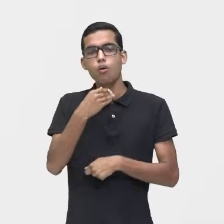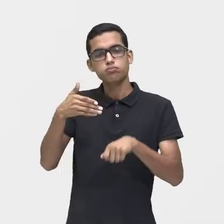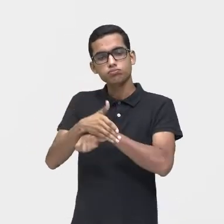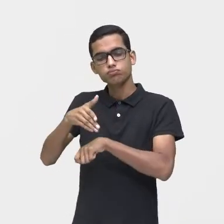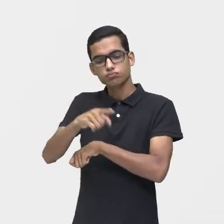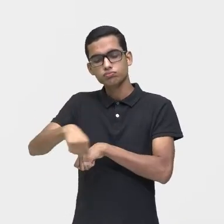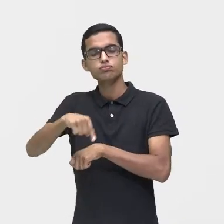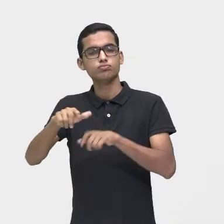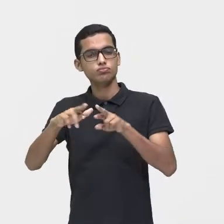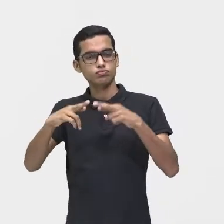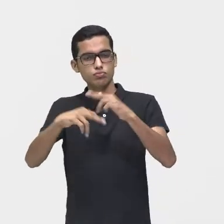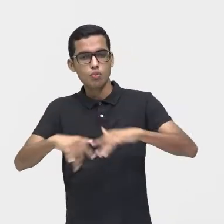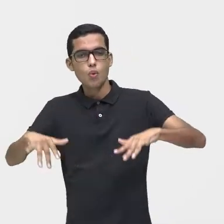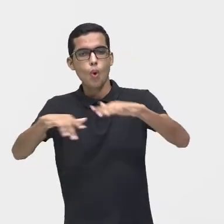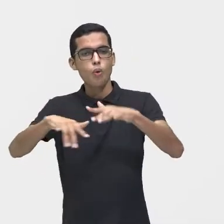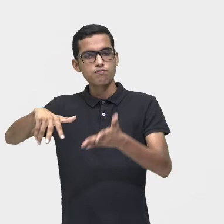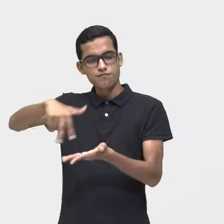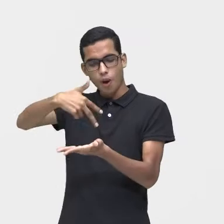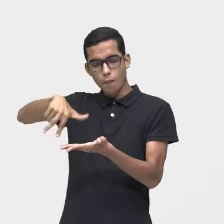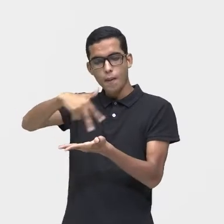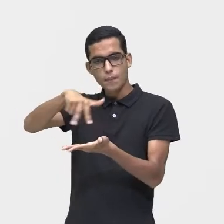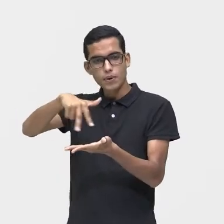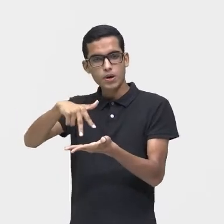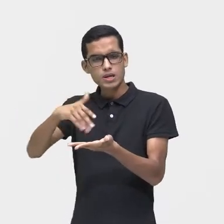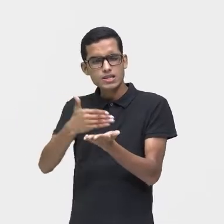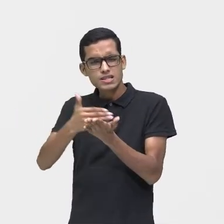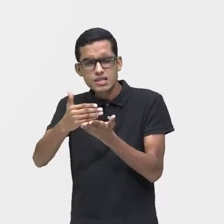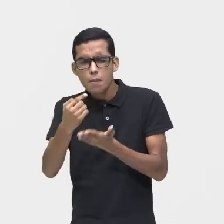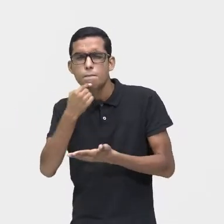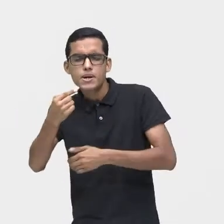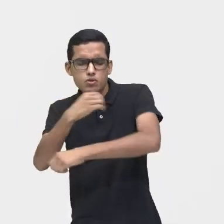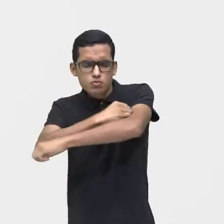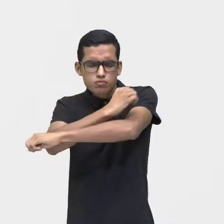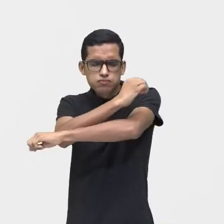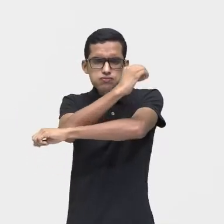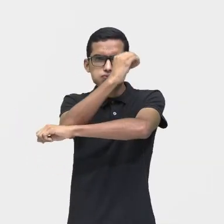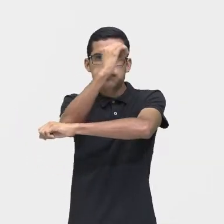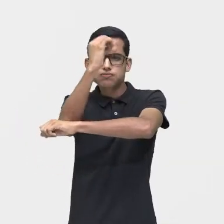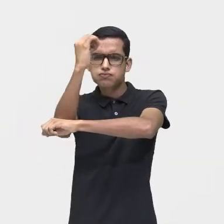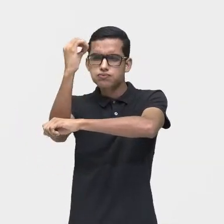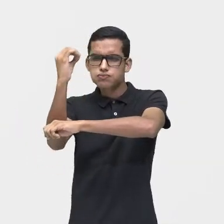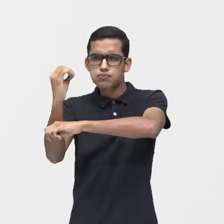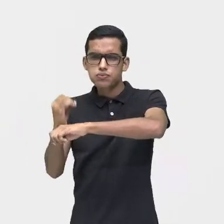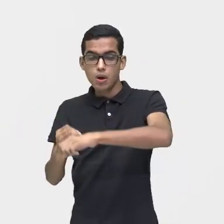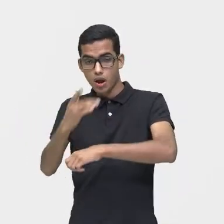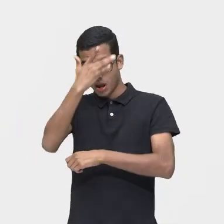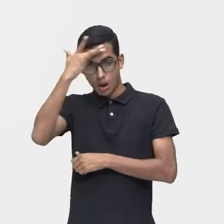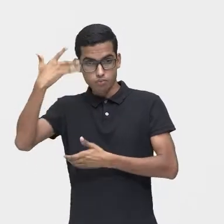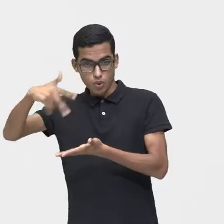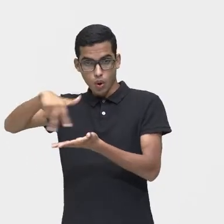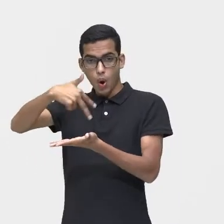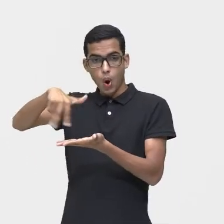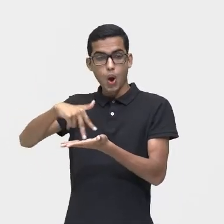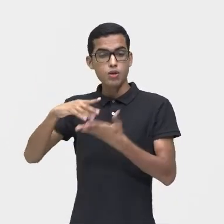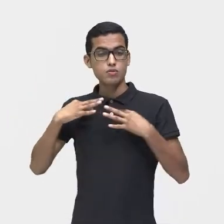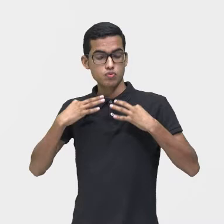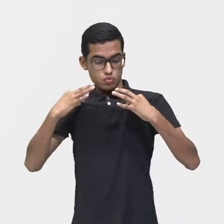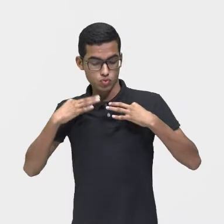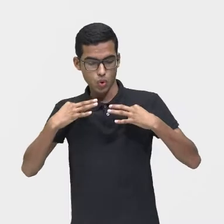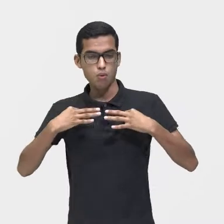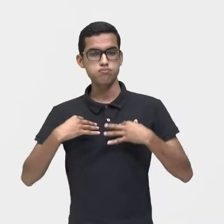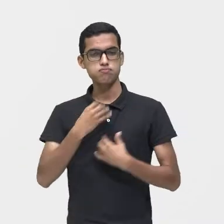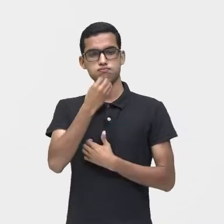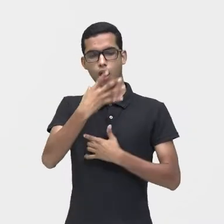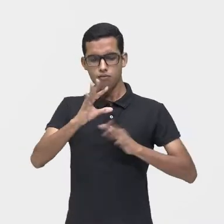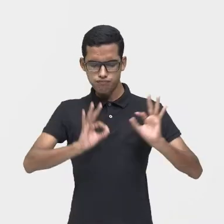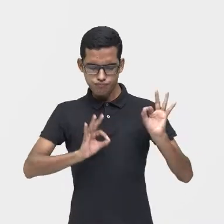evento inicia-se próximo ao pôr do sol e os dançarinos caracterizam-se pelas vestimentas muito